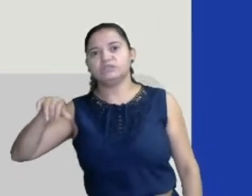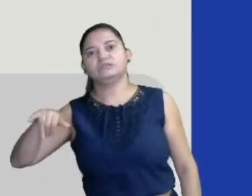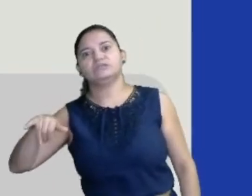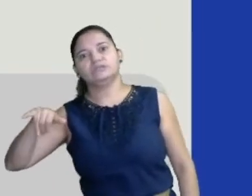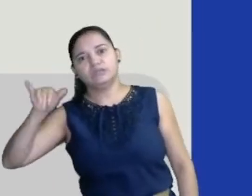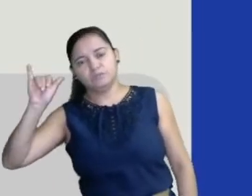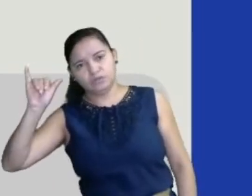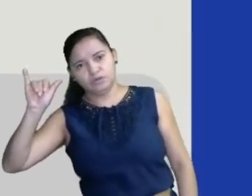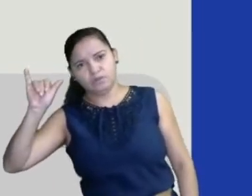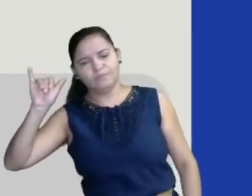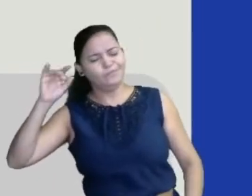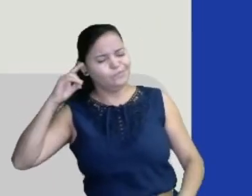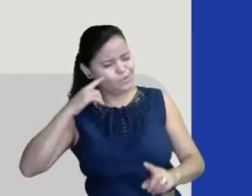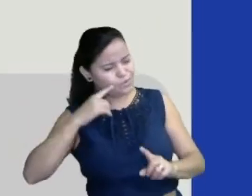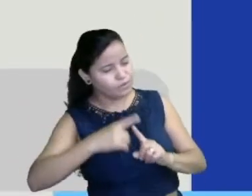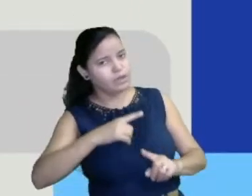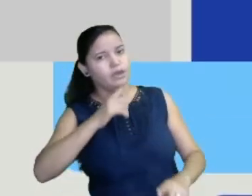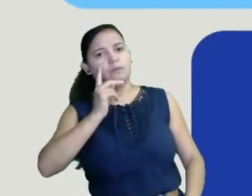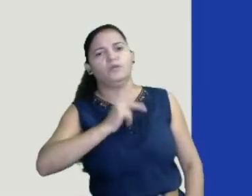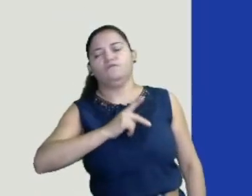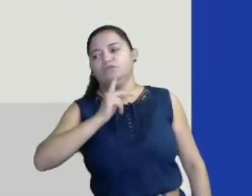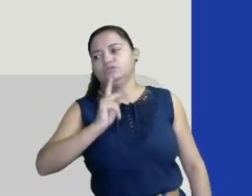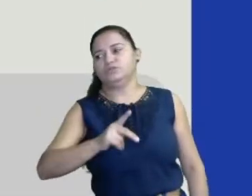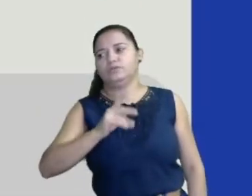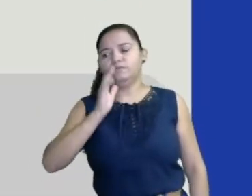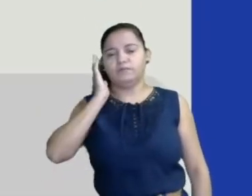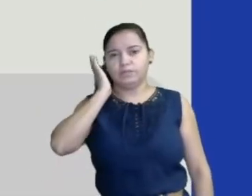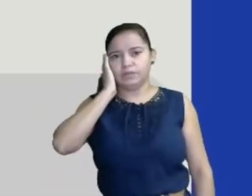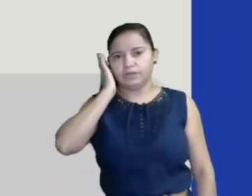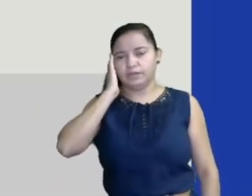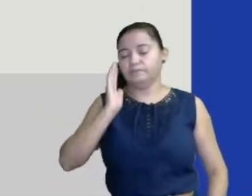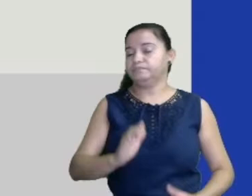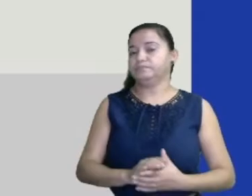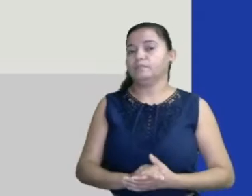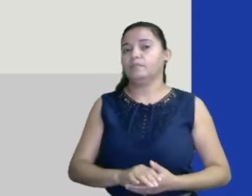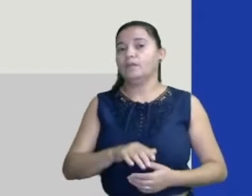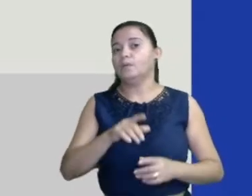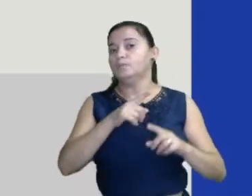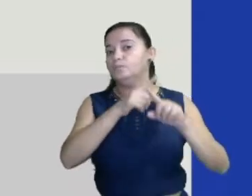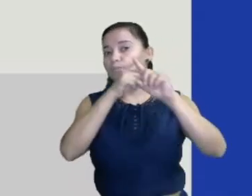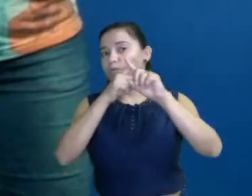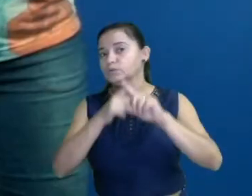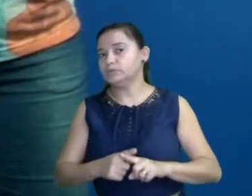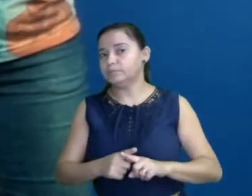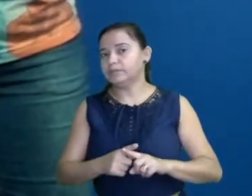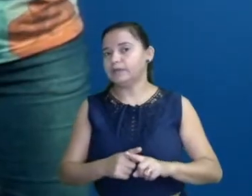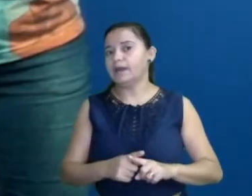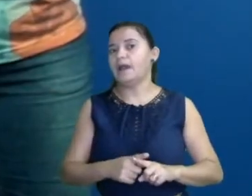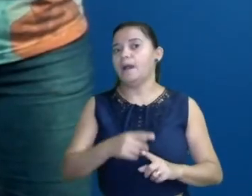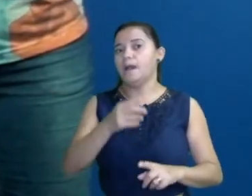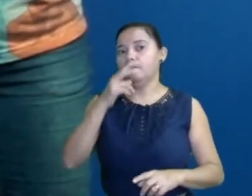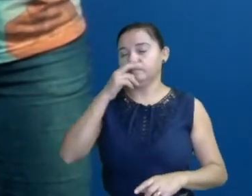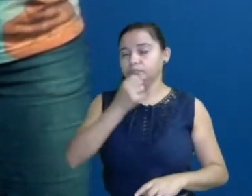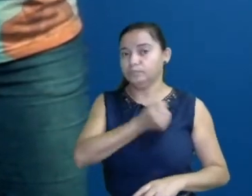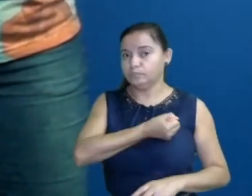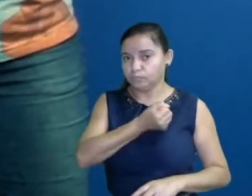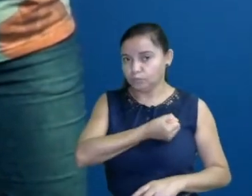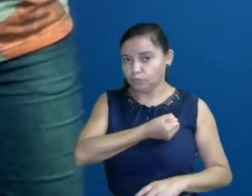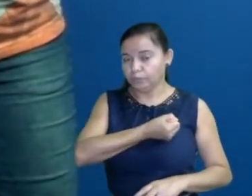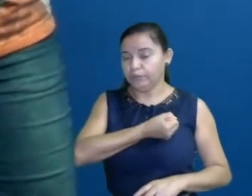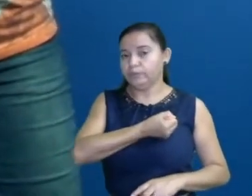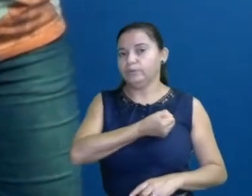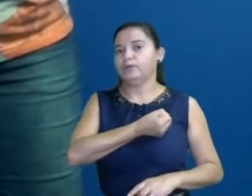9 porque professora vamos entender Por que então toda vez que eu vou explicar ali né por um valor a gente